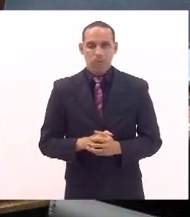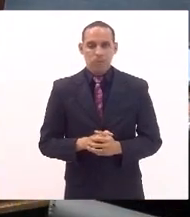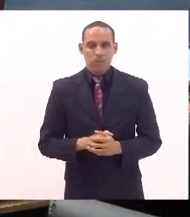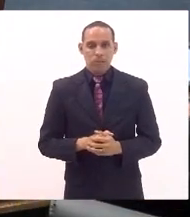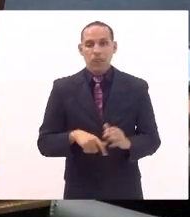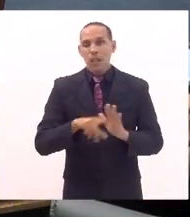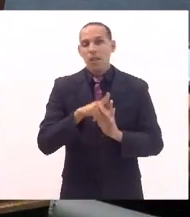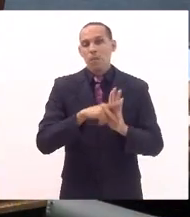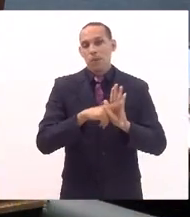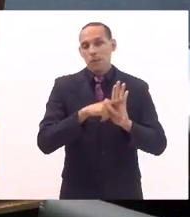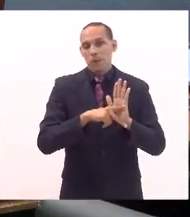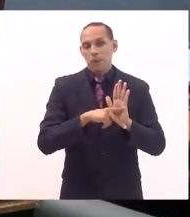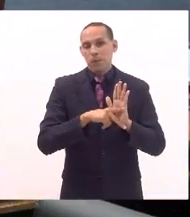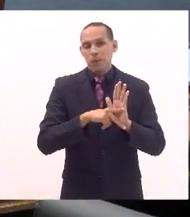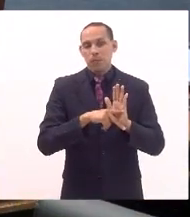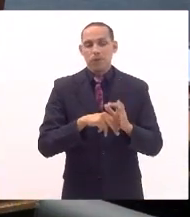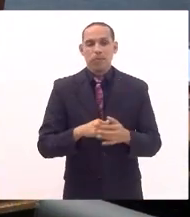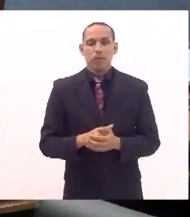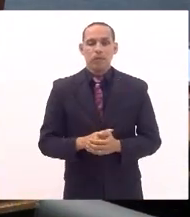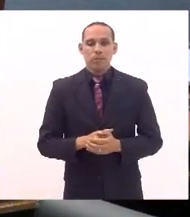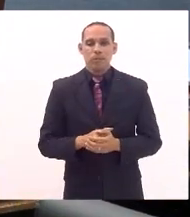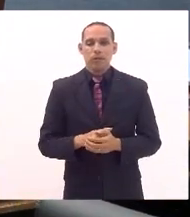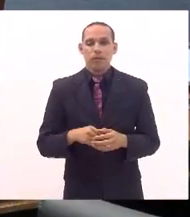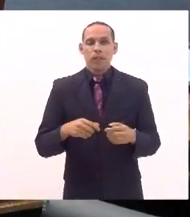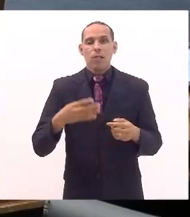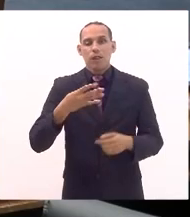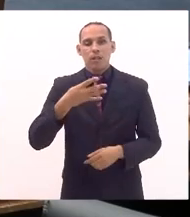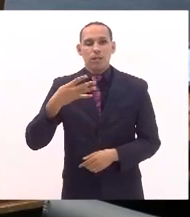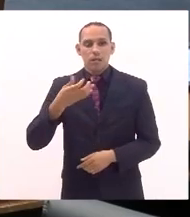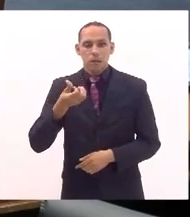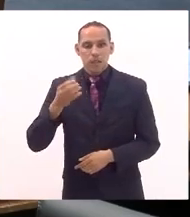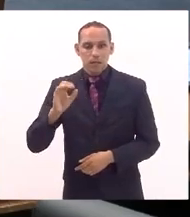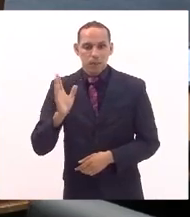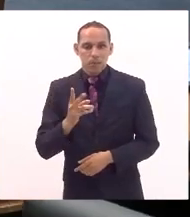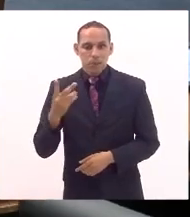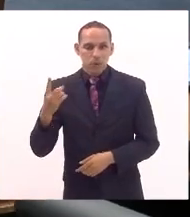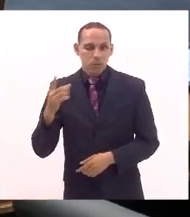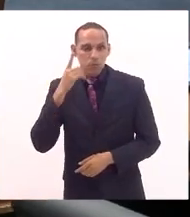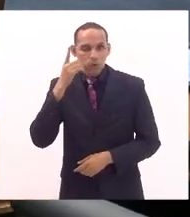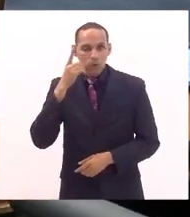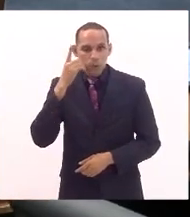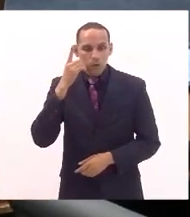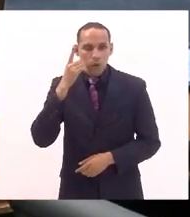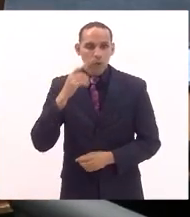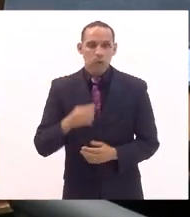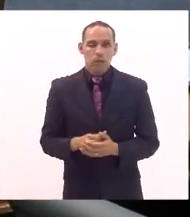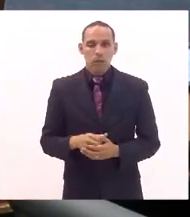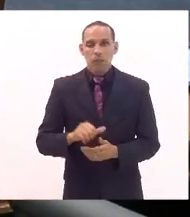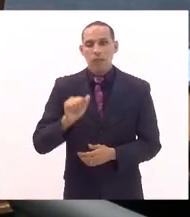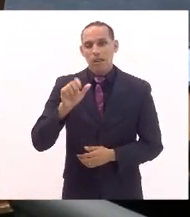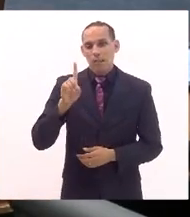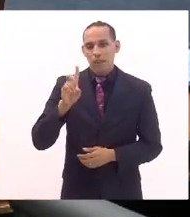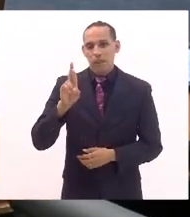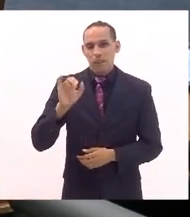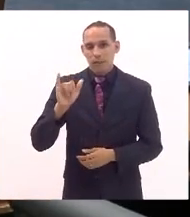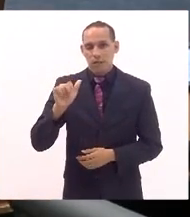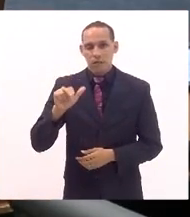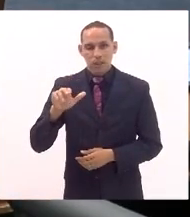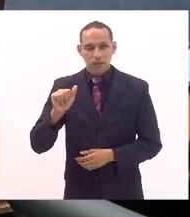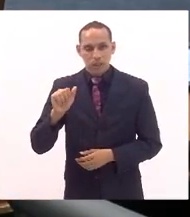o projeto de lei 4460 de 21 deputada Adriana